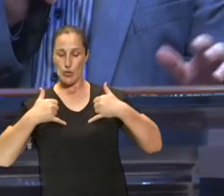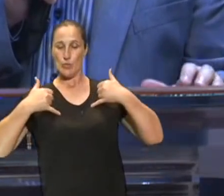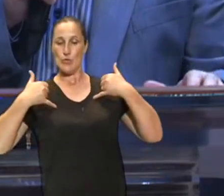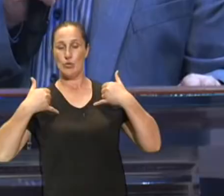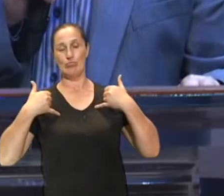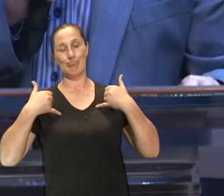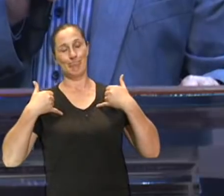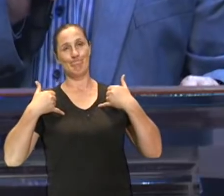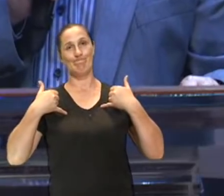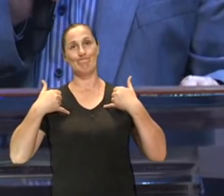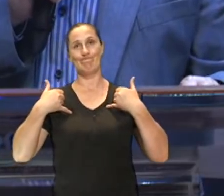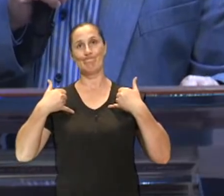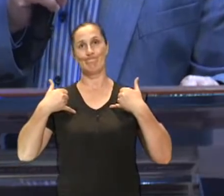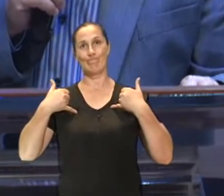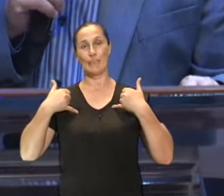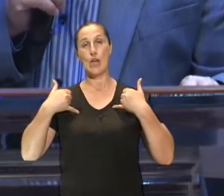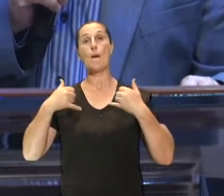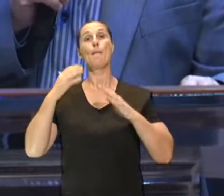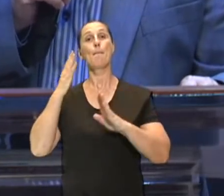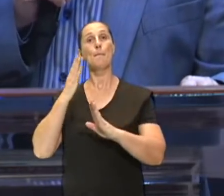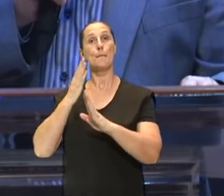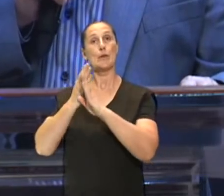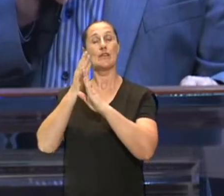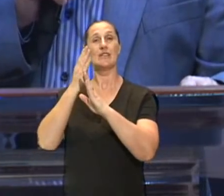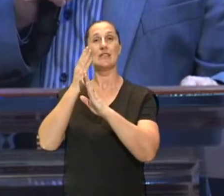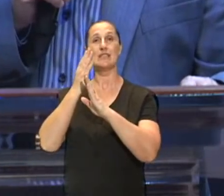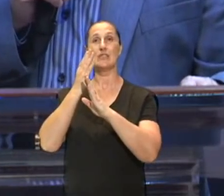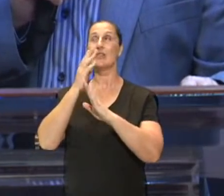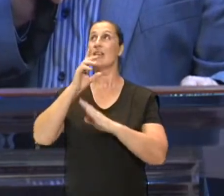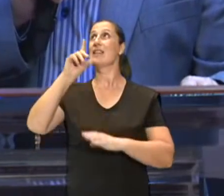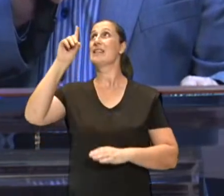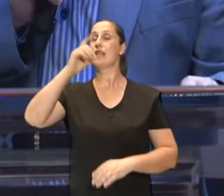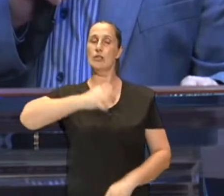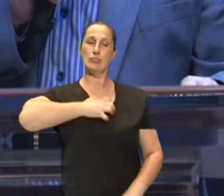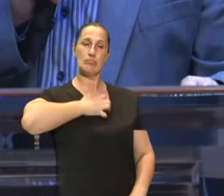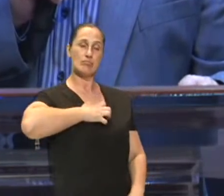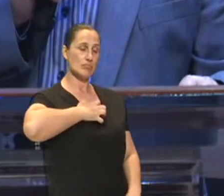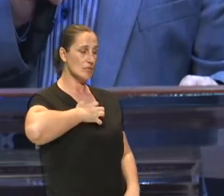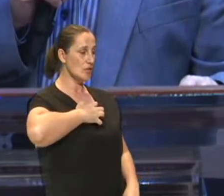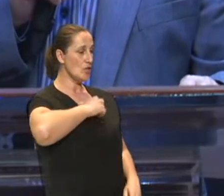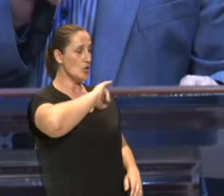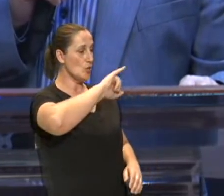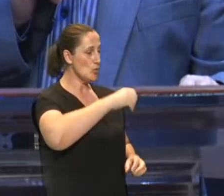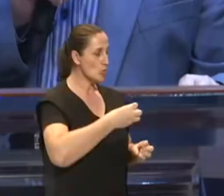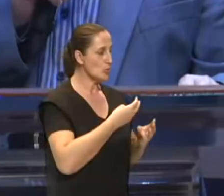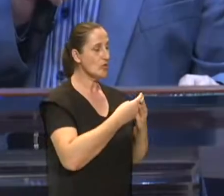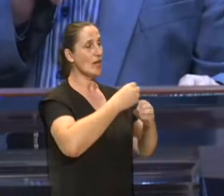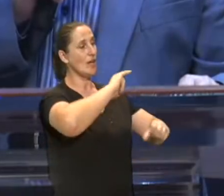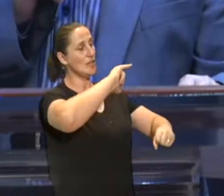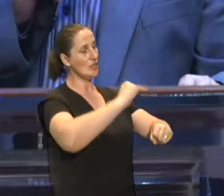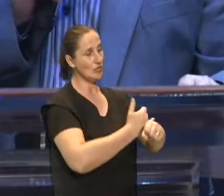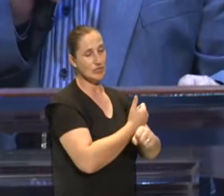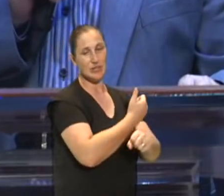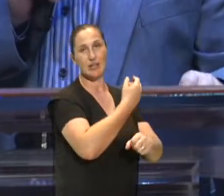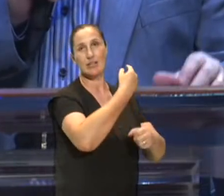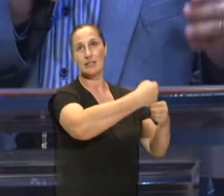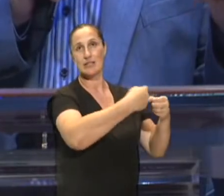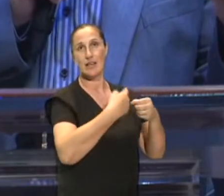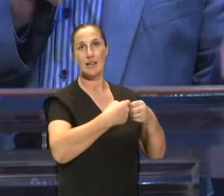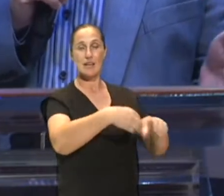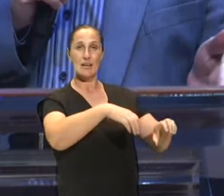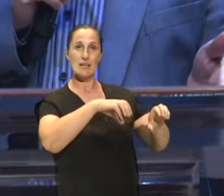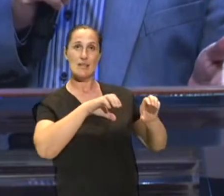foi tratado. Por isso a ira do Senhor veio sobre ele, sobre Judá e sobre Jerusalém. E então